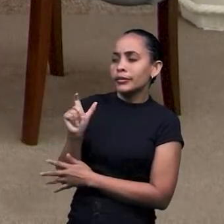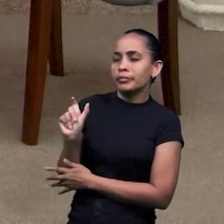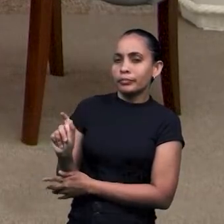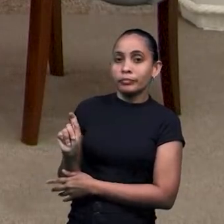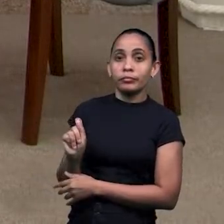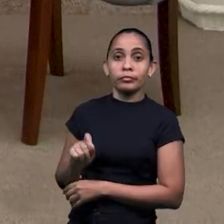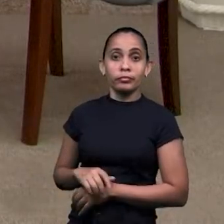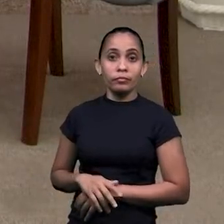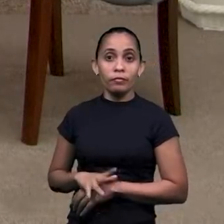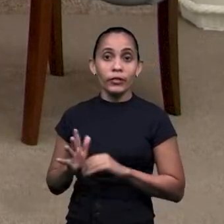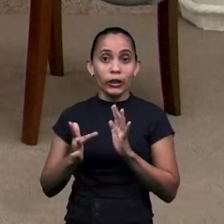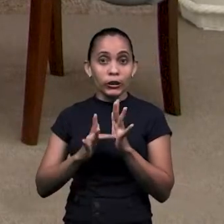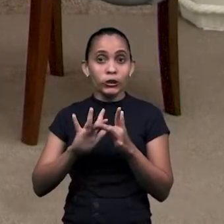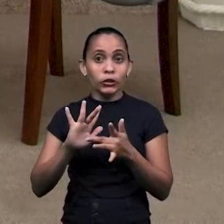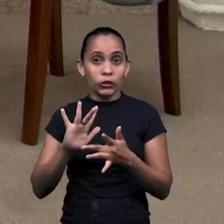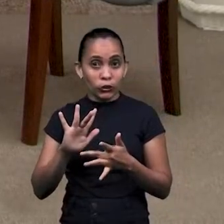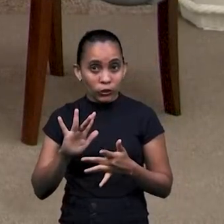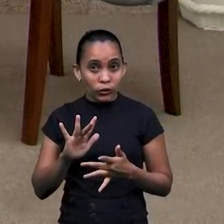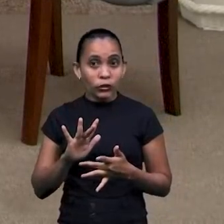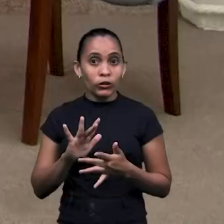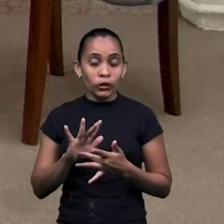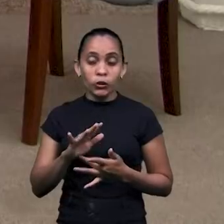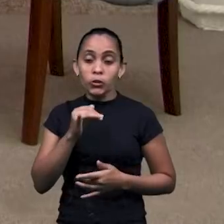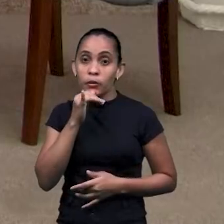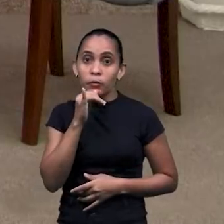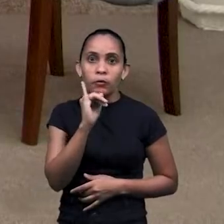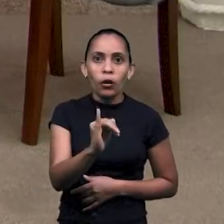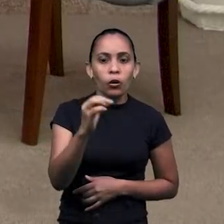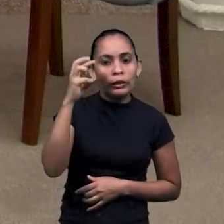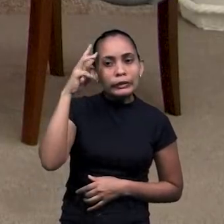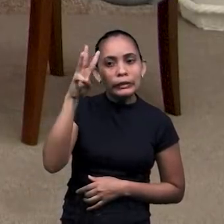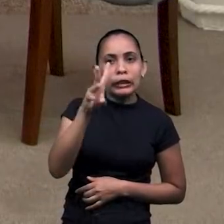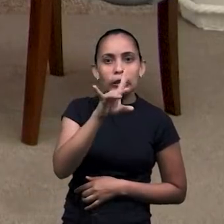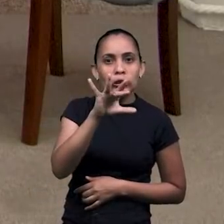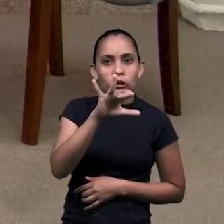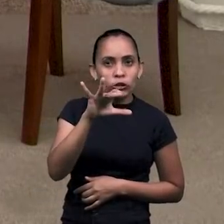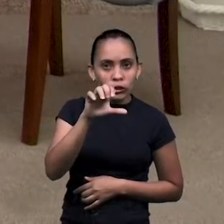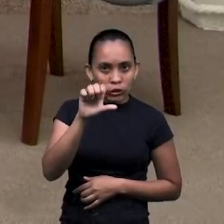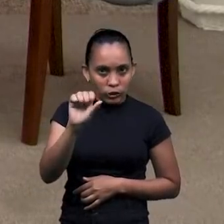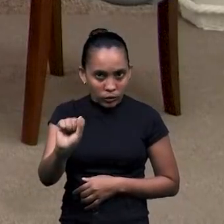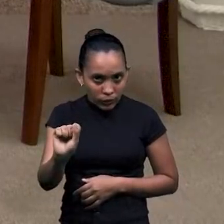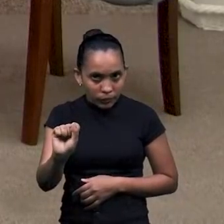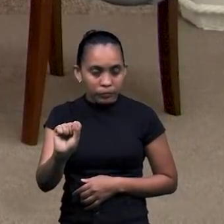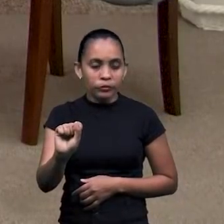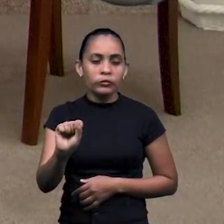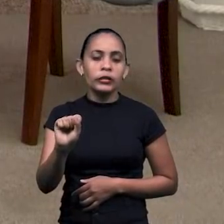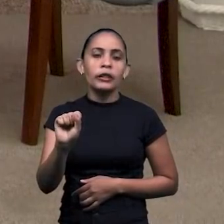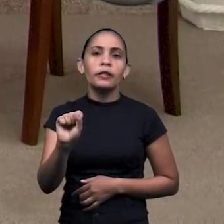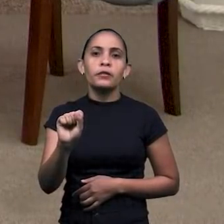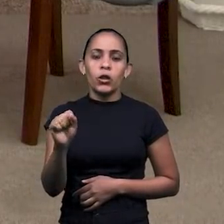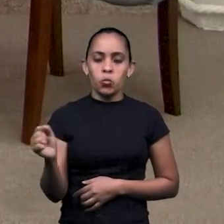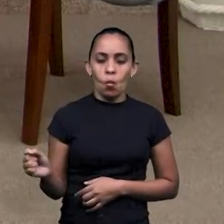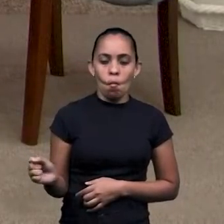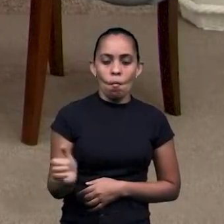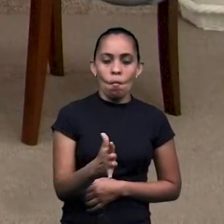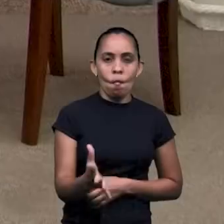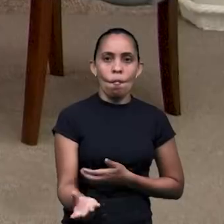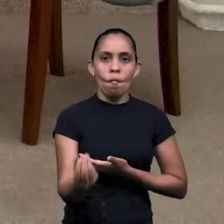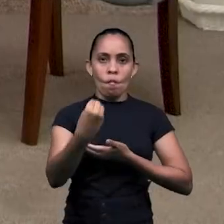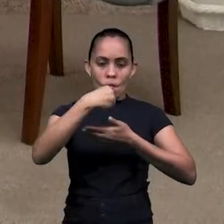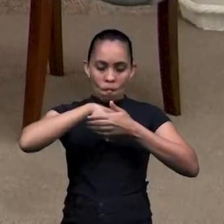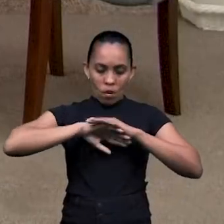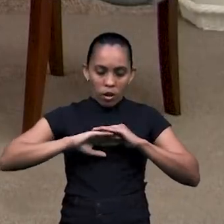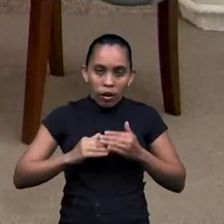que ele ficaria, em que Jonas ficou, na verdade, 3 dias ali na boca do peixe, ele haveria também de ficar 3 dias morto, mas